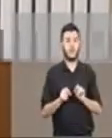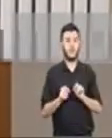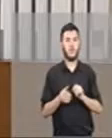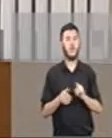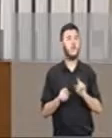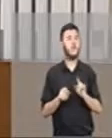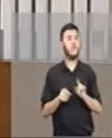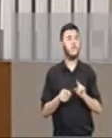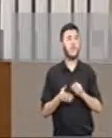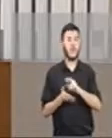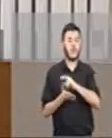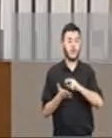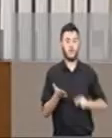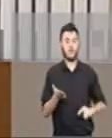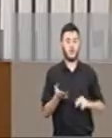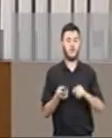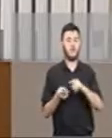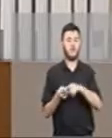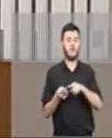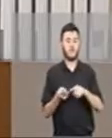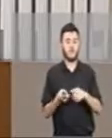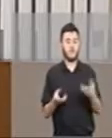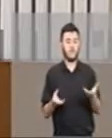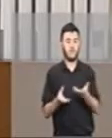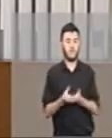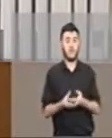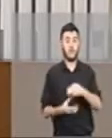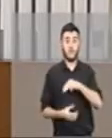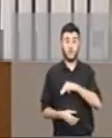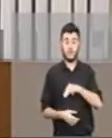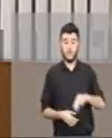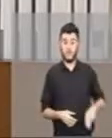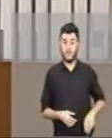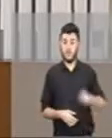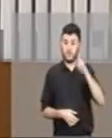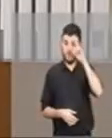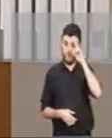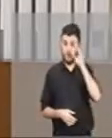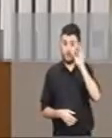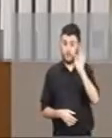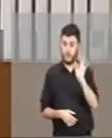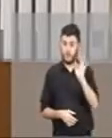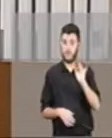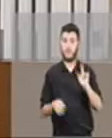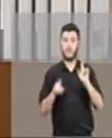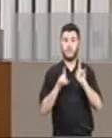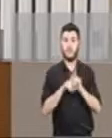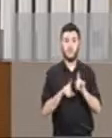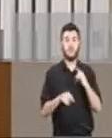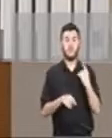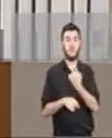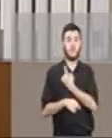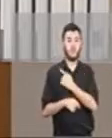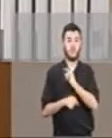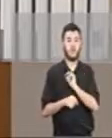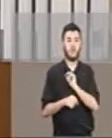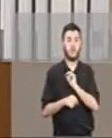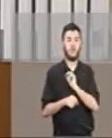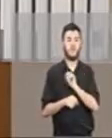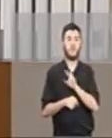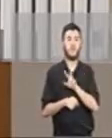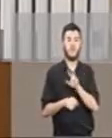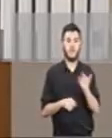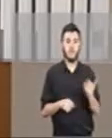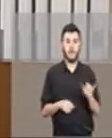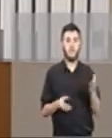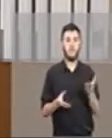Luiz Edson Fachin, nós retomaríamos a votação na reclamação 26.745, agravo